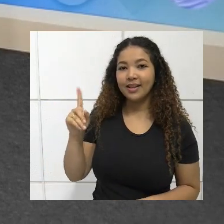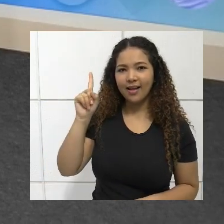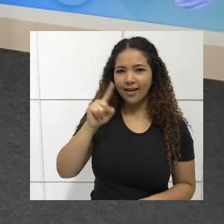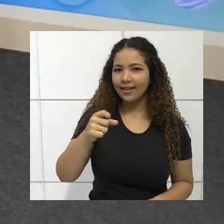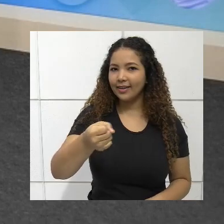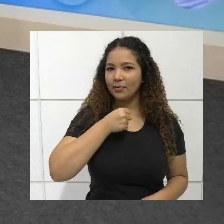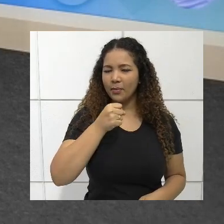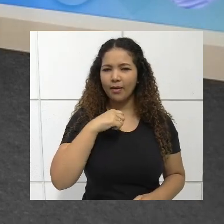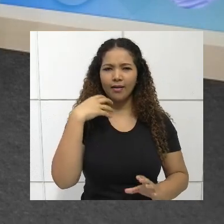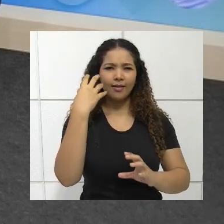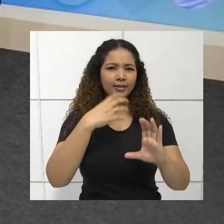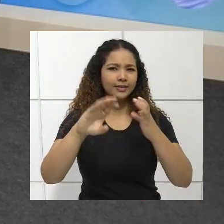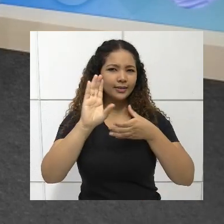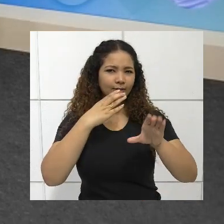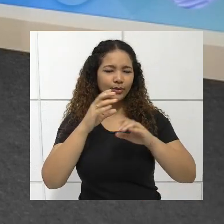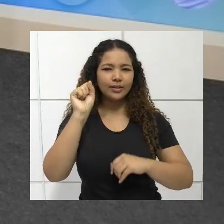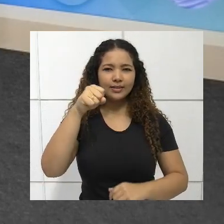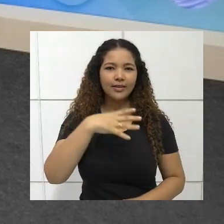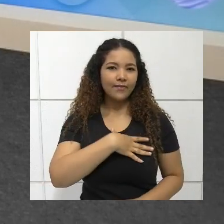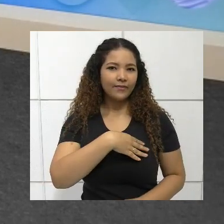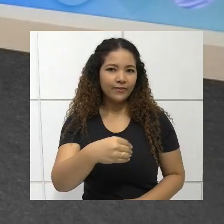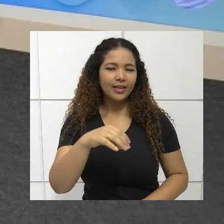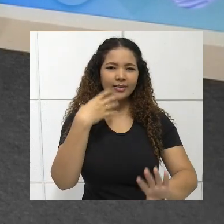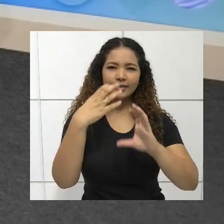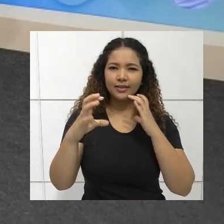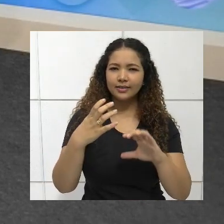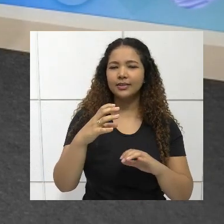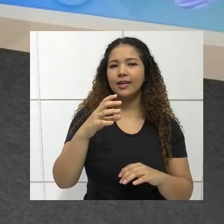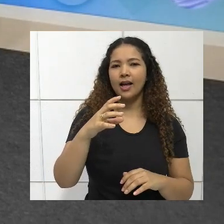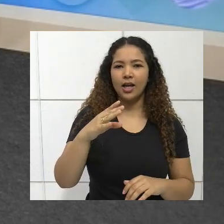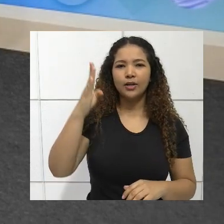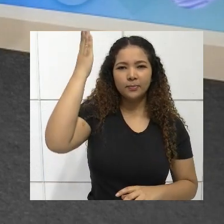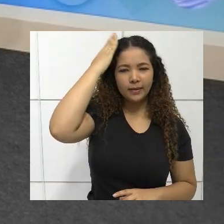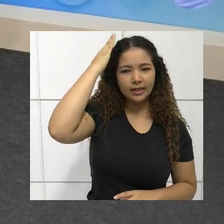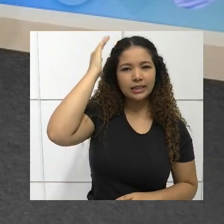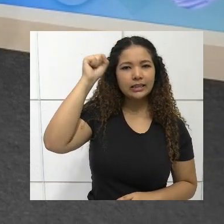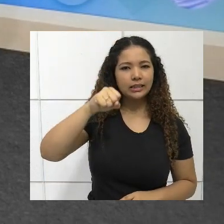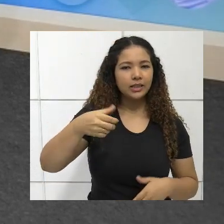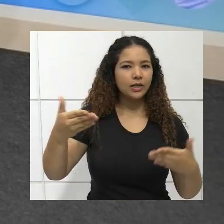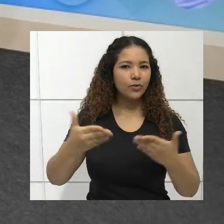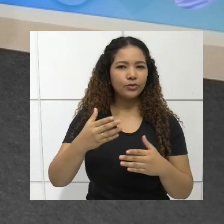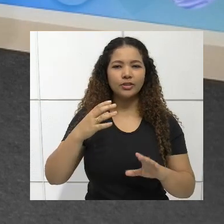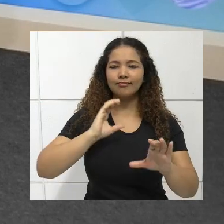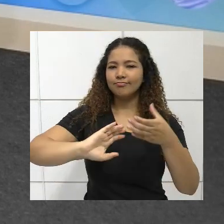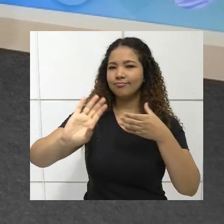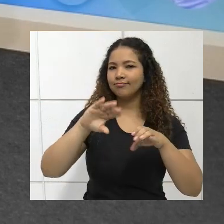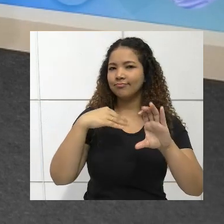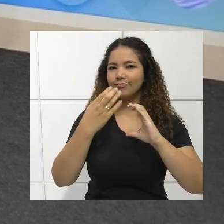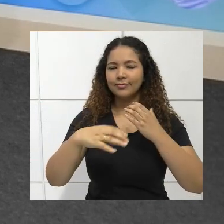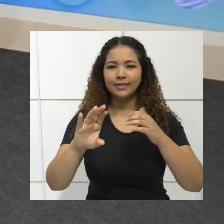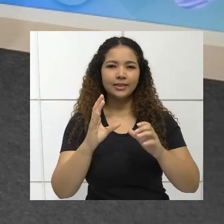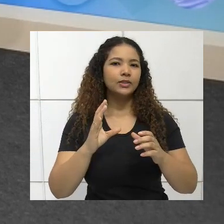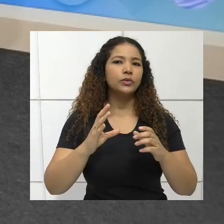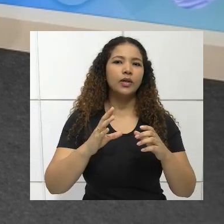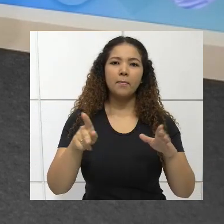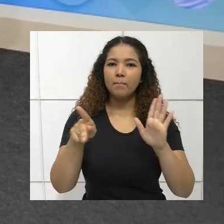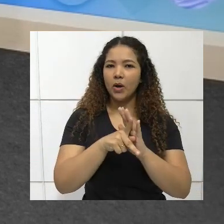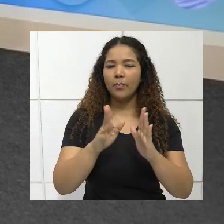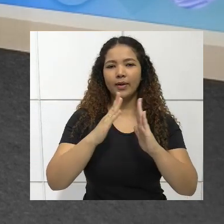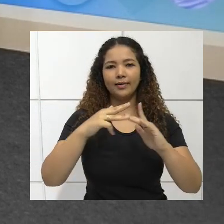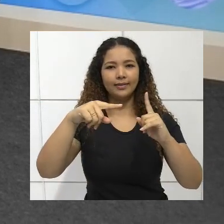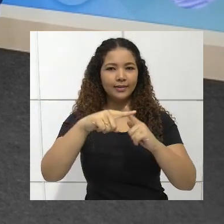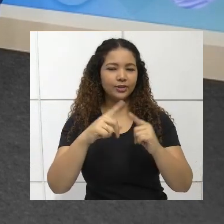filha de uma das maiores cantoras do estado do Pará, Claudete Farias, que hoje canta no estilo gospel. E hoje, diante